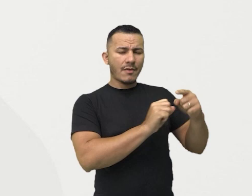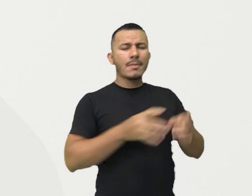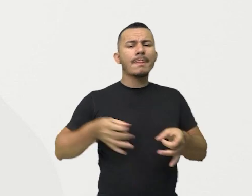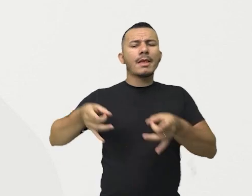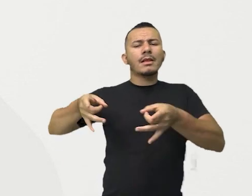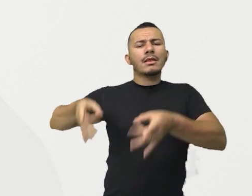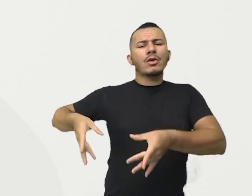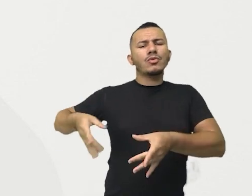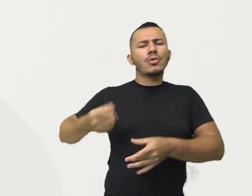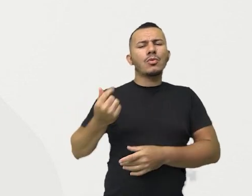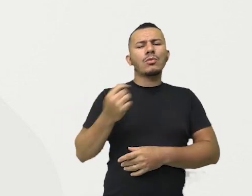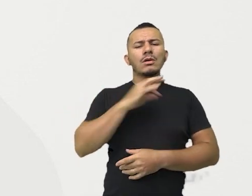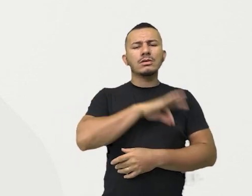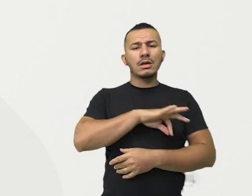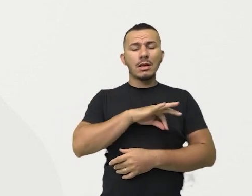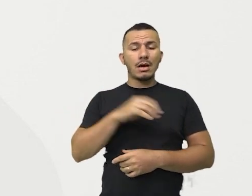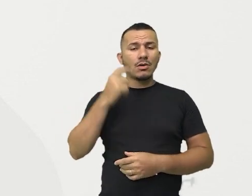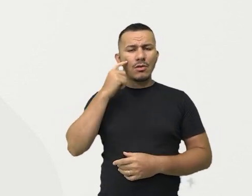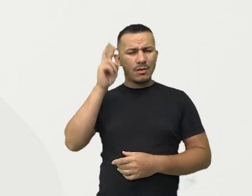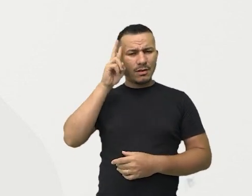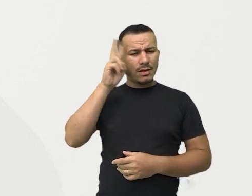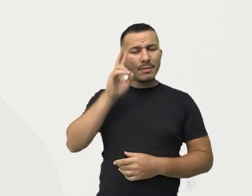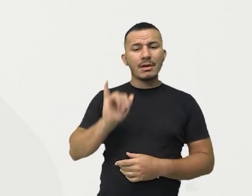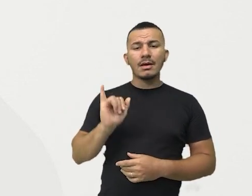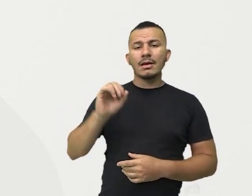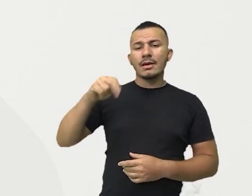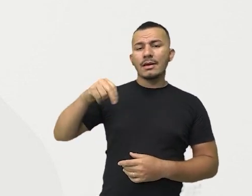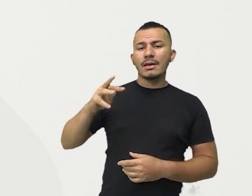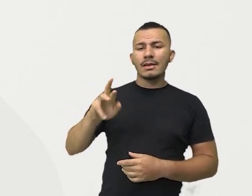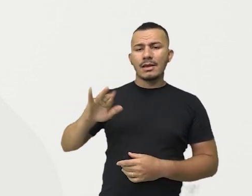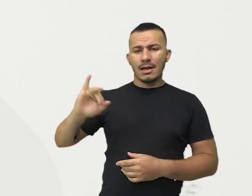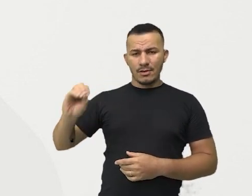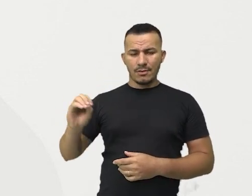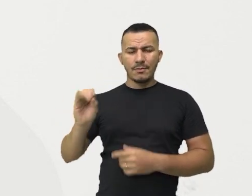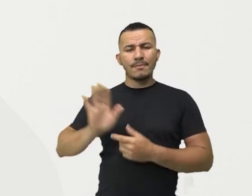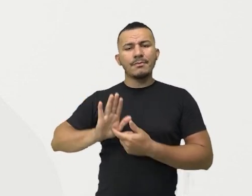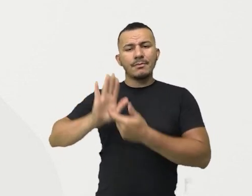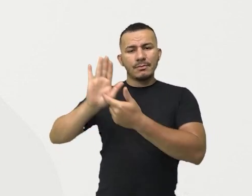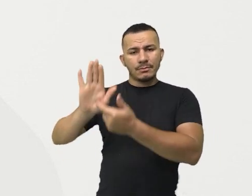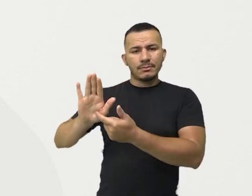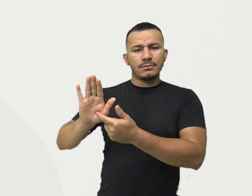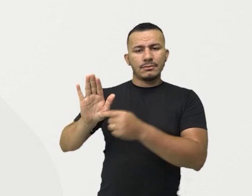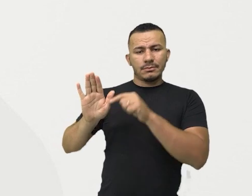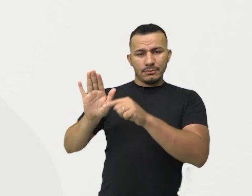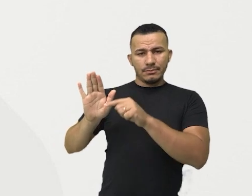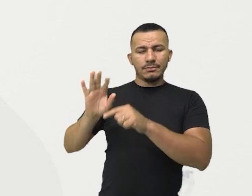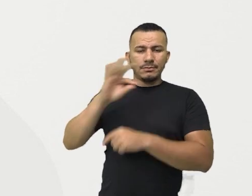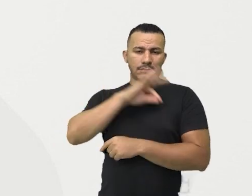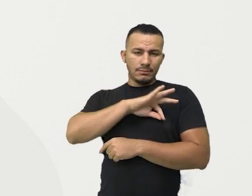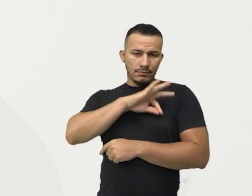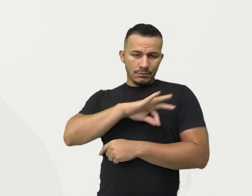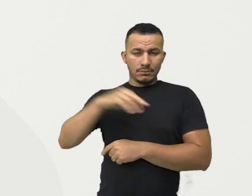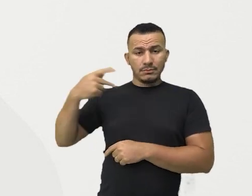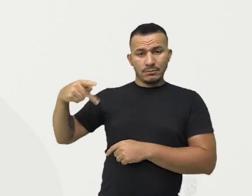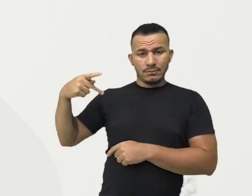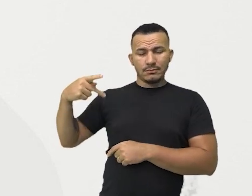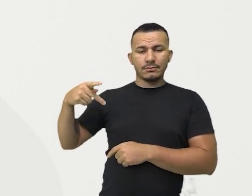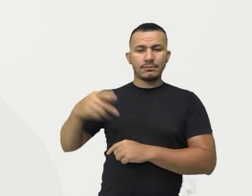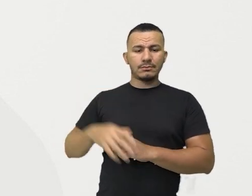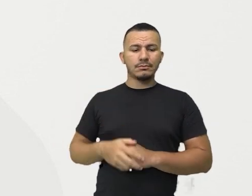sobrou? Aí tu tem que lembrar o seguinte, pessoal. O inteiro, nós representamos todo o salário de Márcia, a gente representa